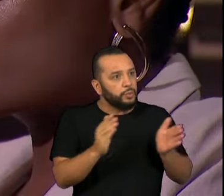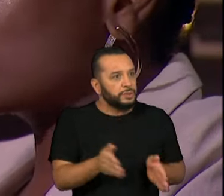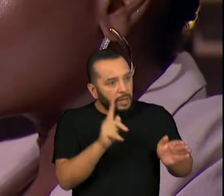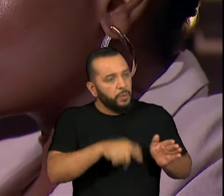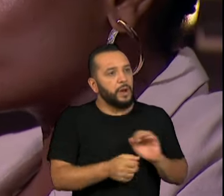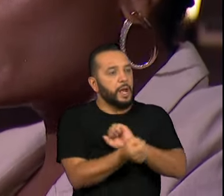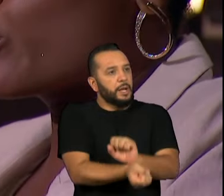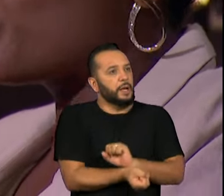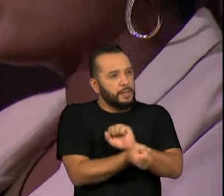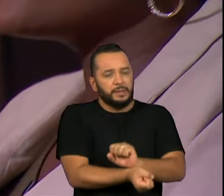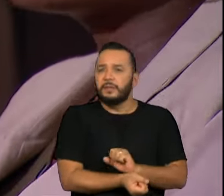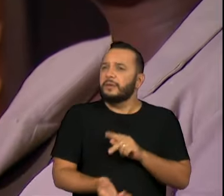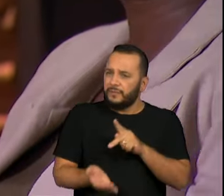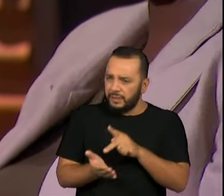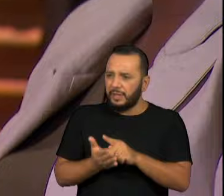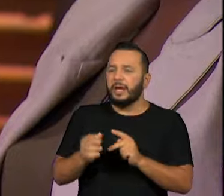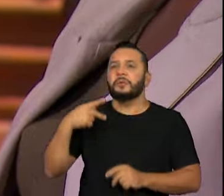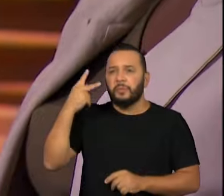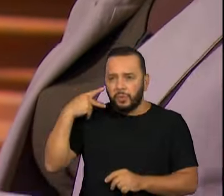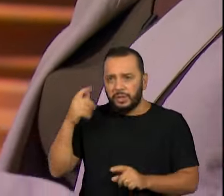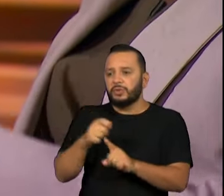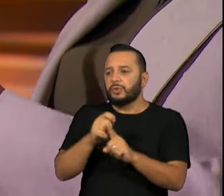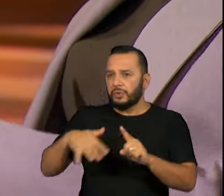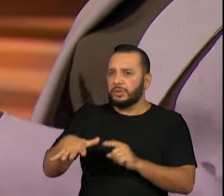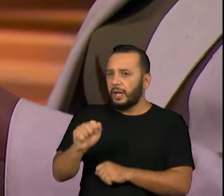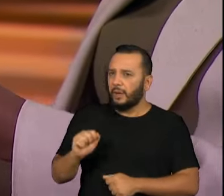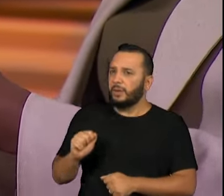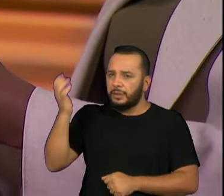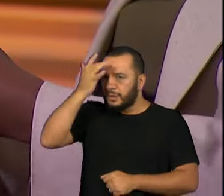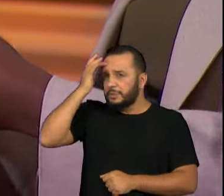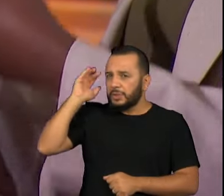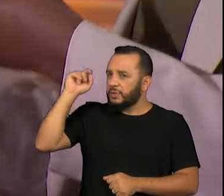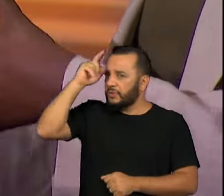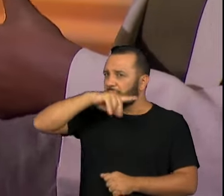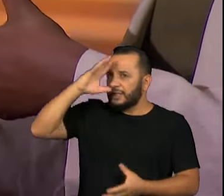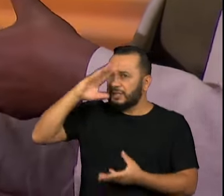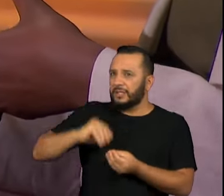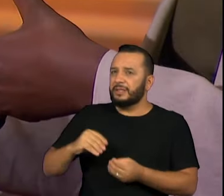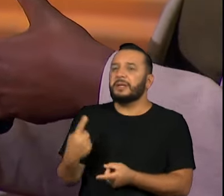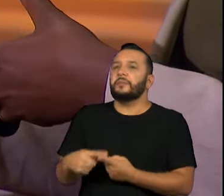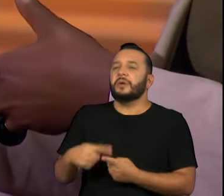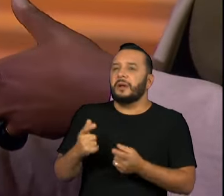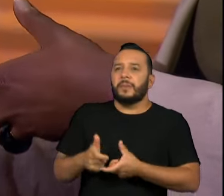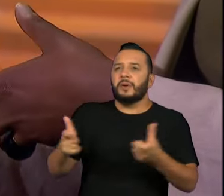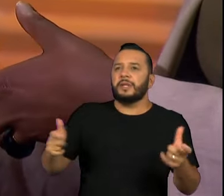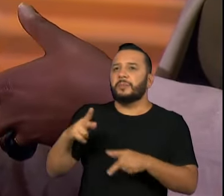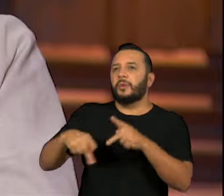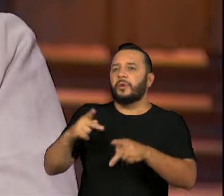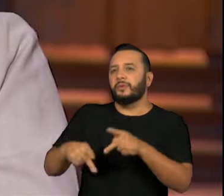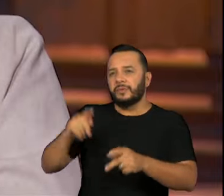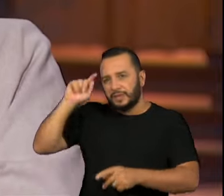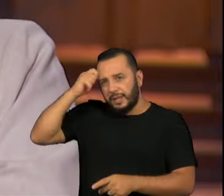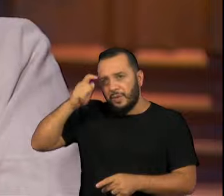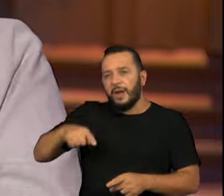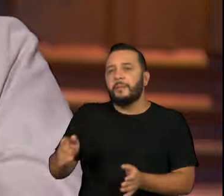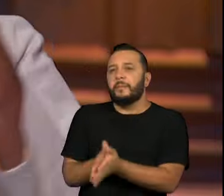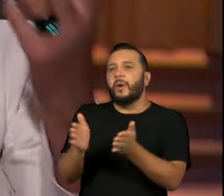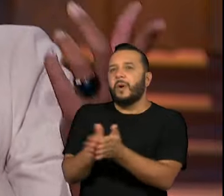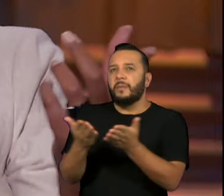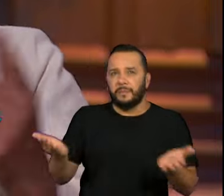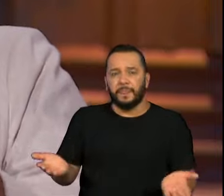produção de riqueza sistema econômico político social das pessoas têm dificuldade de entender por que que a mãe da população é sobre a